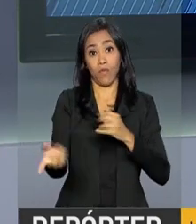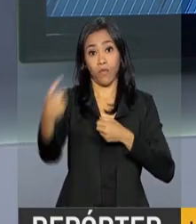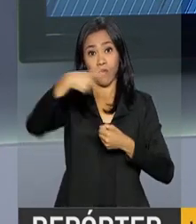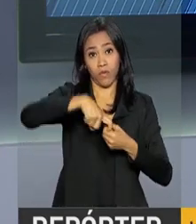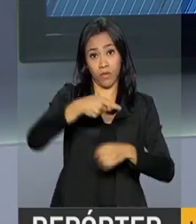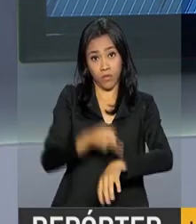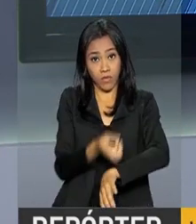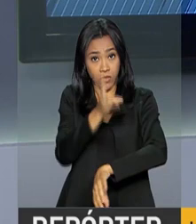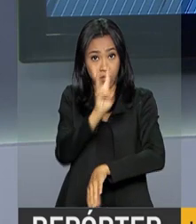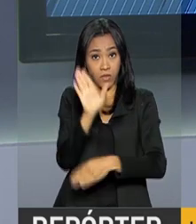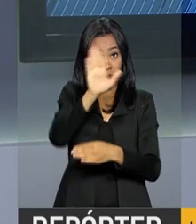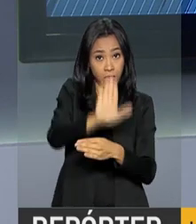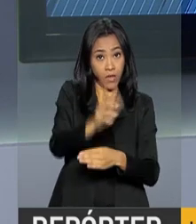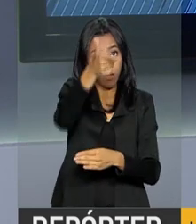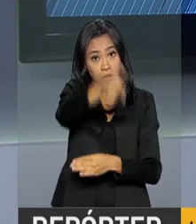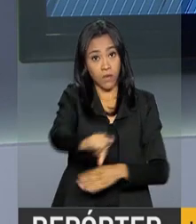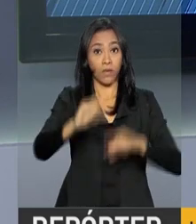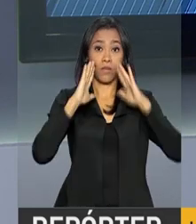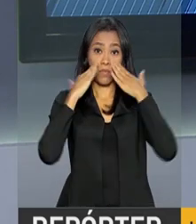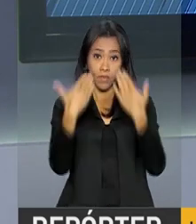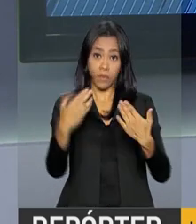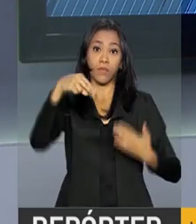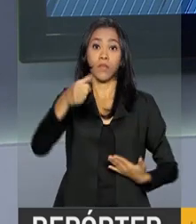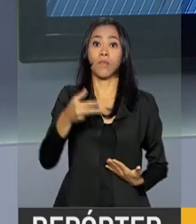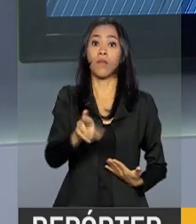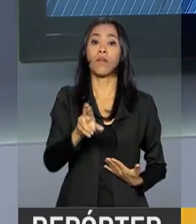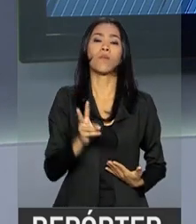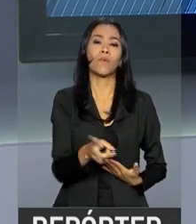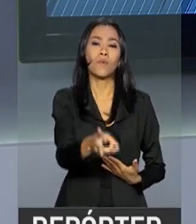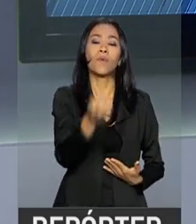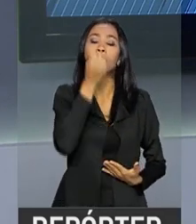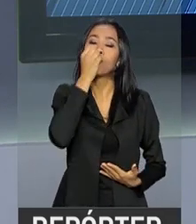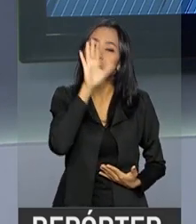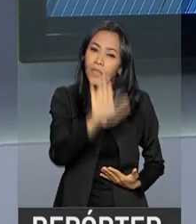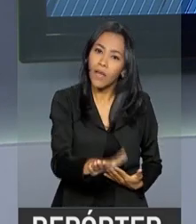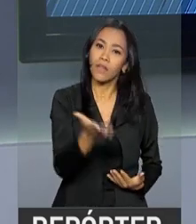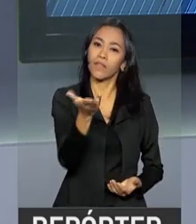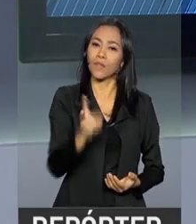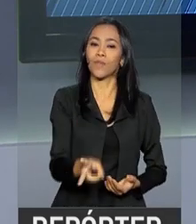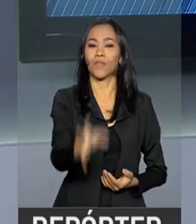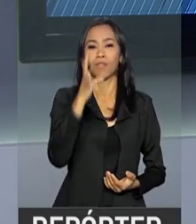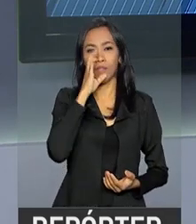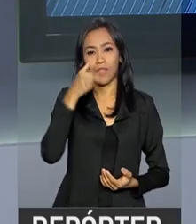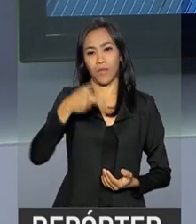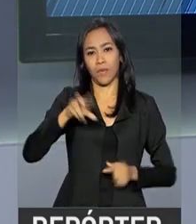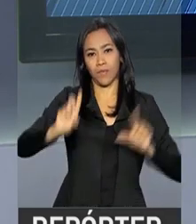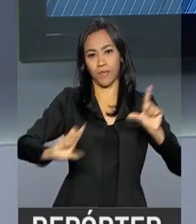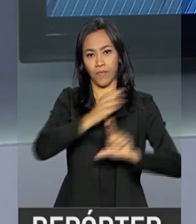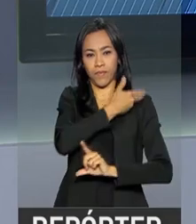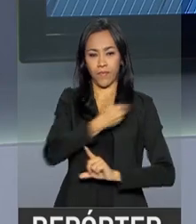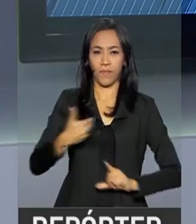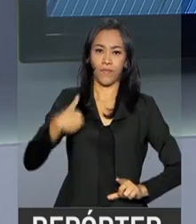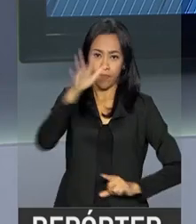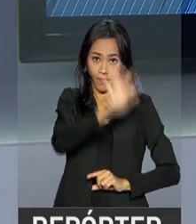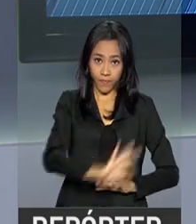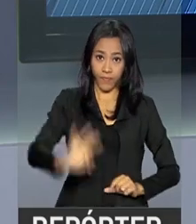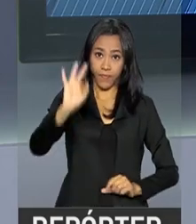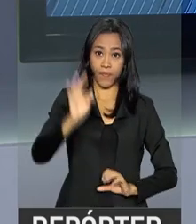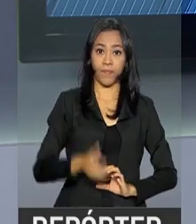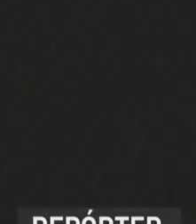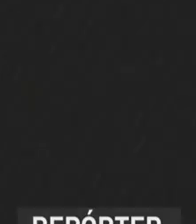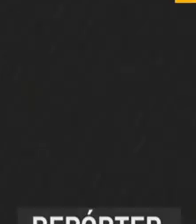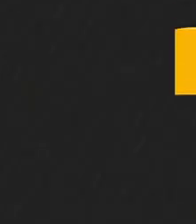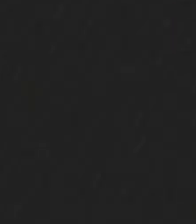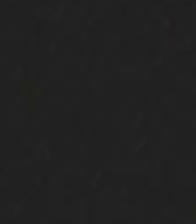voltamos às três da tarde na próxima edição do repórter nbr uma boa tarde pra você continue na nbr a tv do governo federal